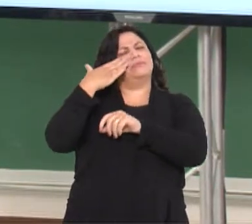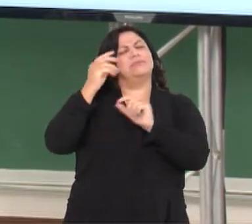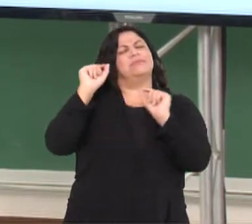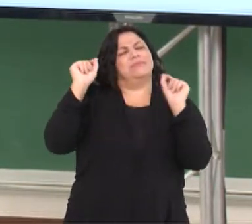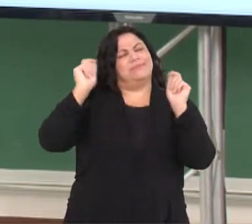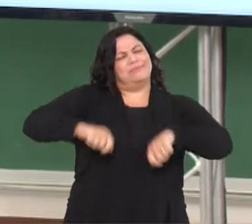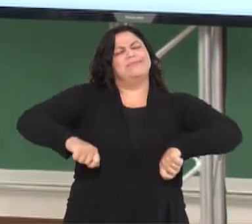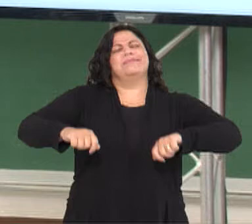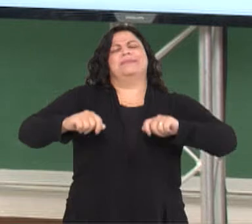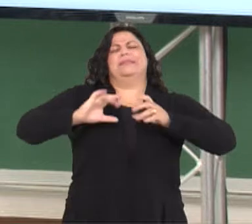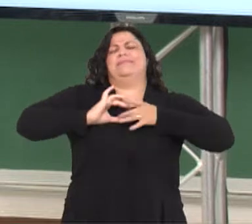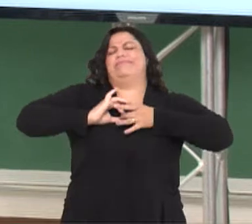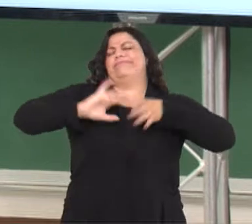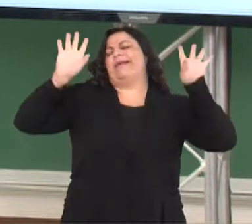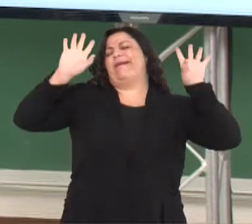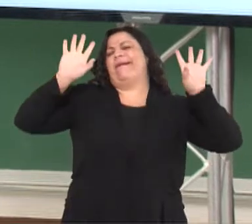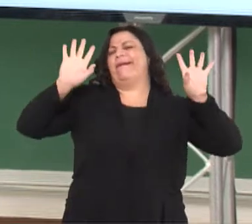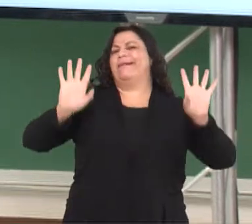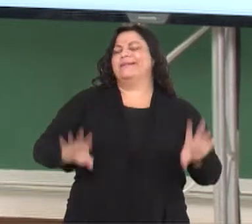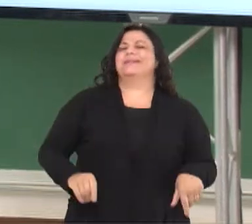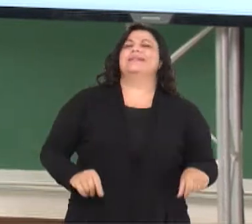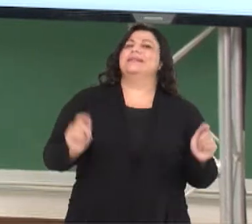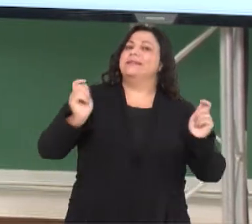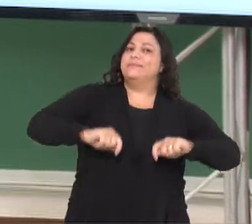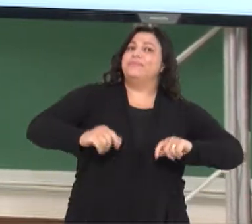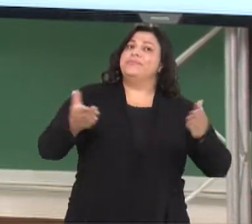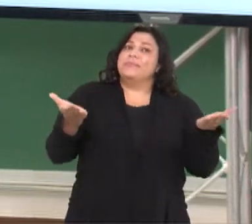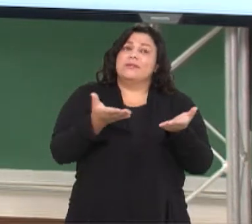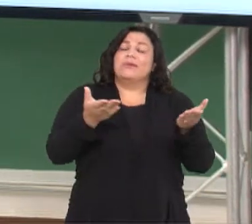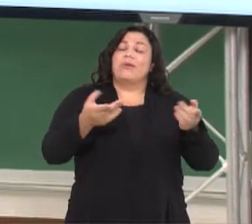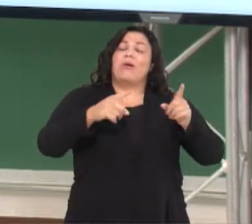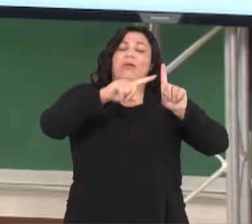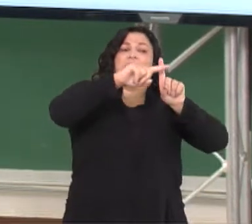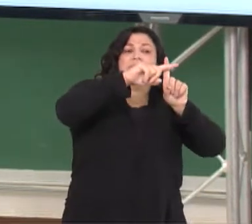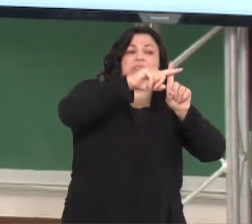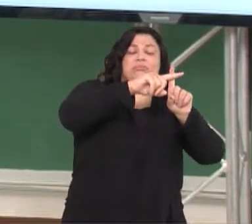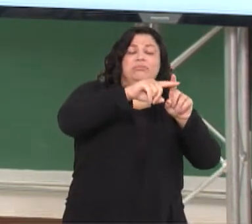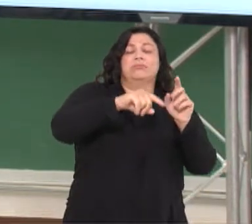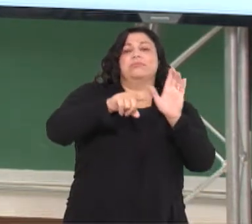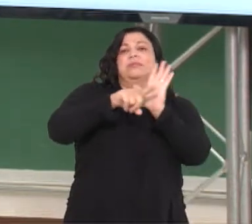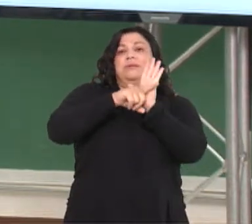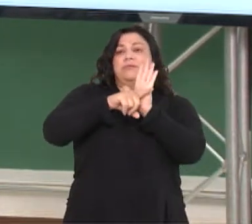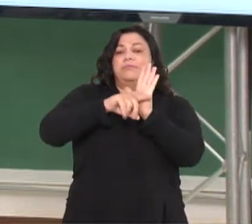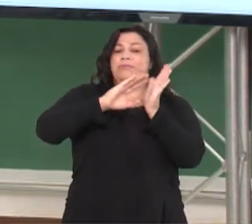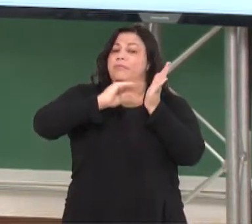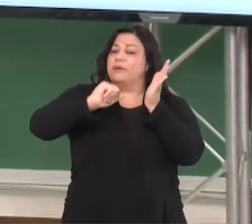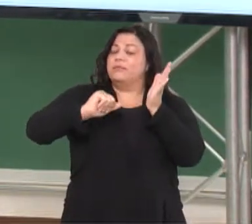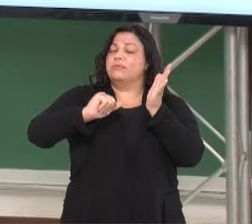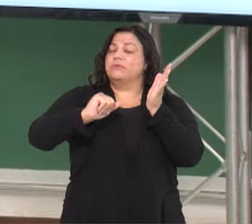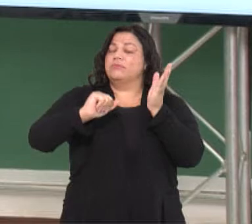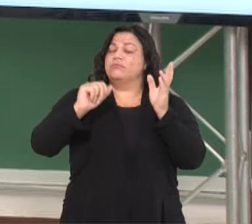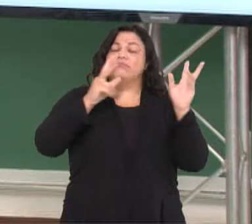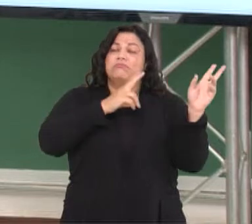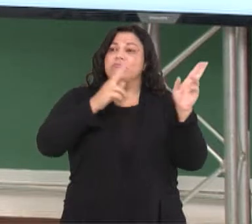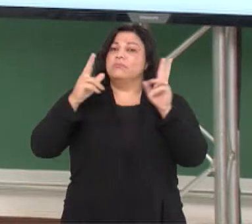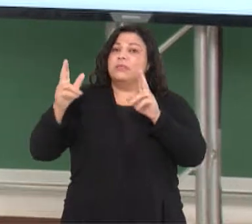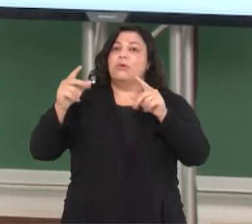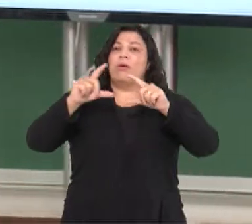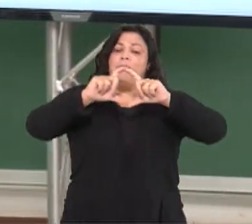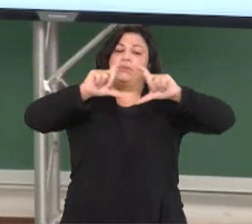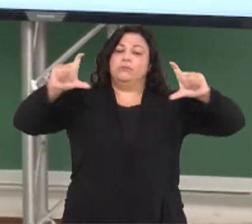O que você está fazendo aqui, soma, subtração, é a mesma coisa que você fazia lá. Não tem mudança. Só que agora está numa estrutura